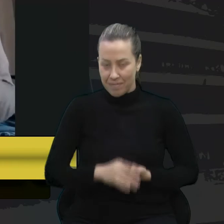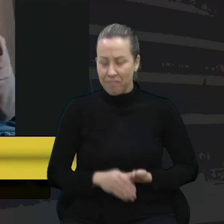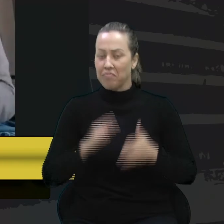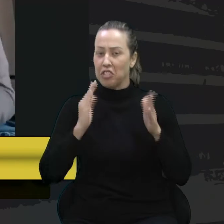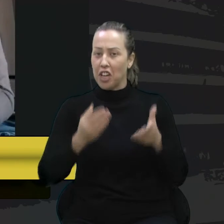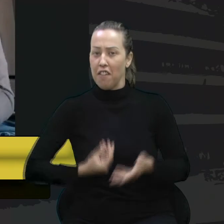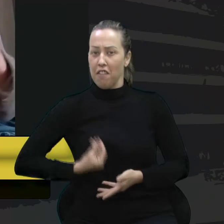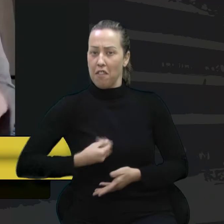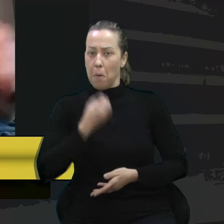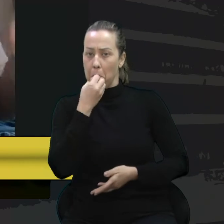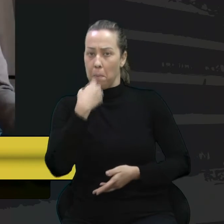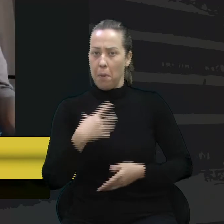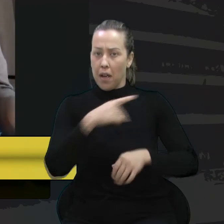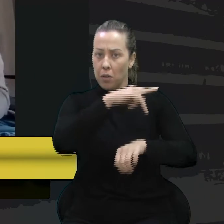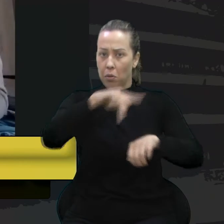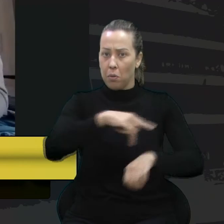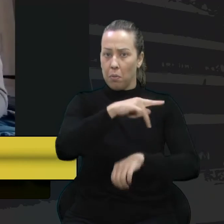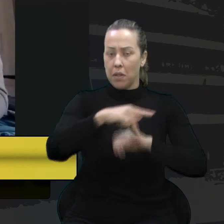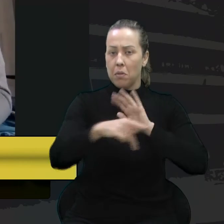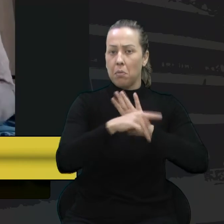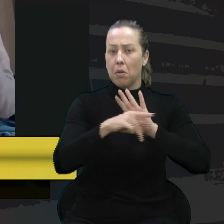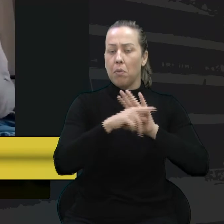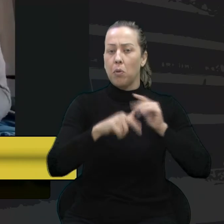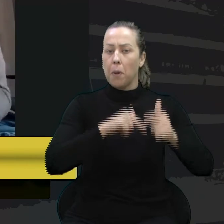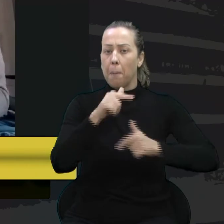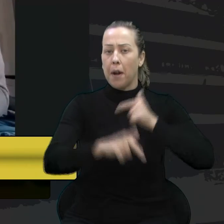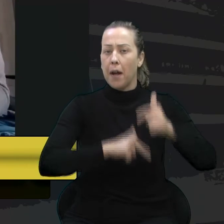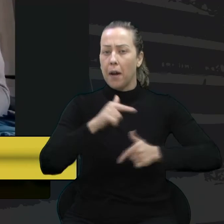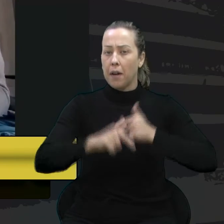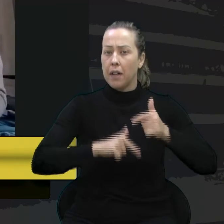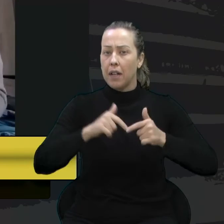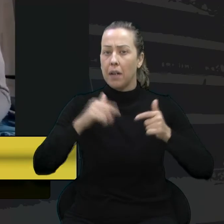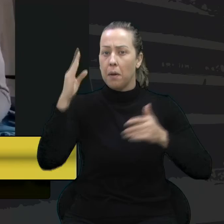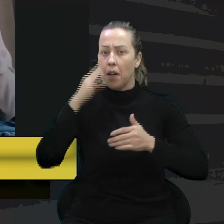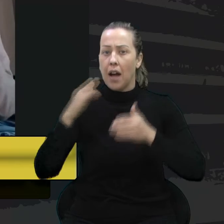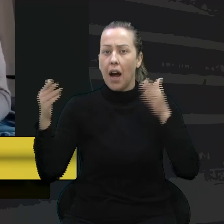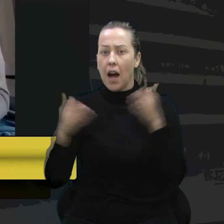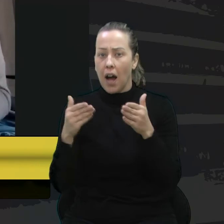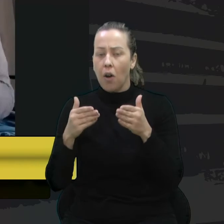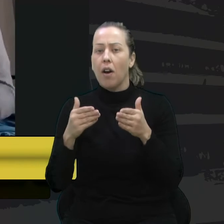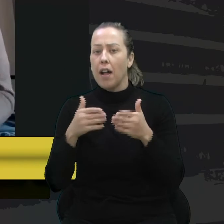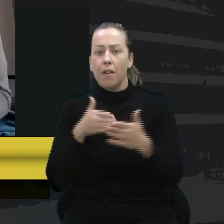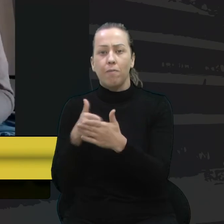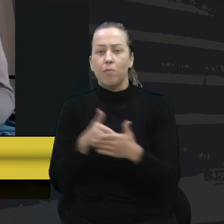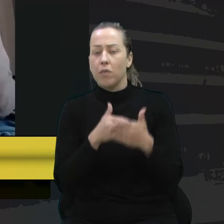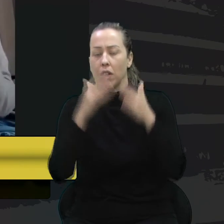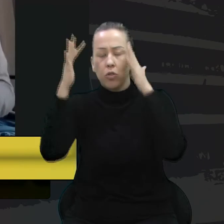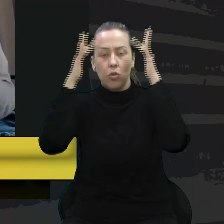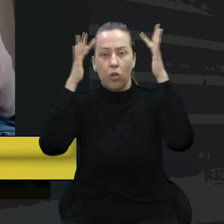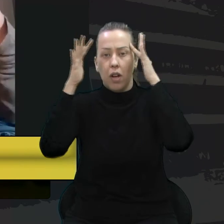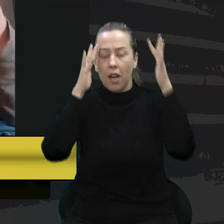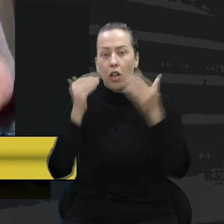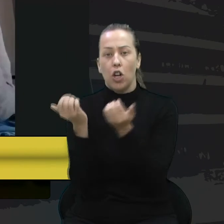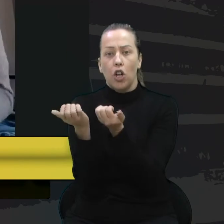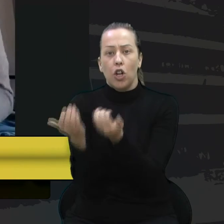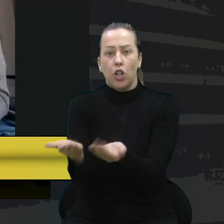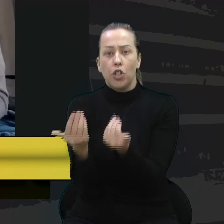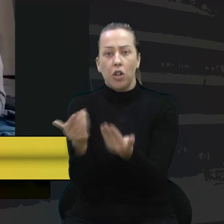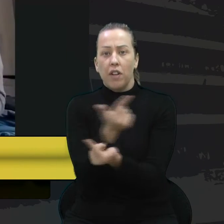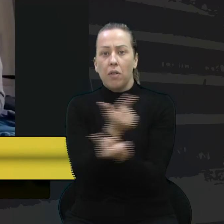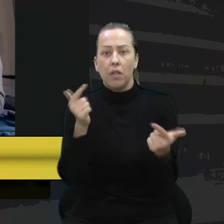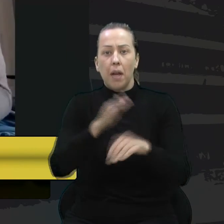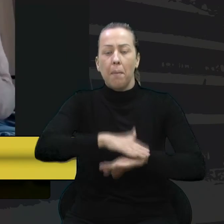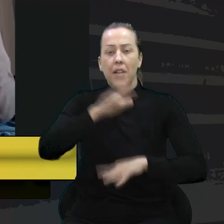já viveu num país do pleno emprego, de um brasileiro que agora é impedido de sonhar, de um jovem que não tem